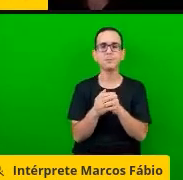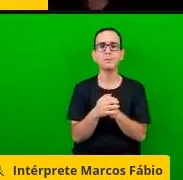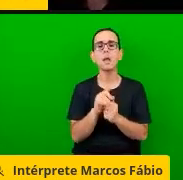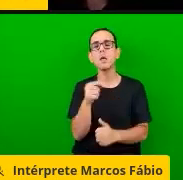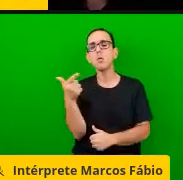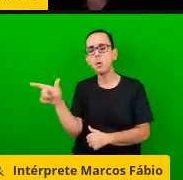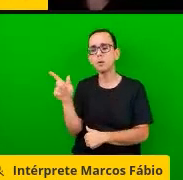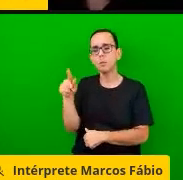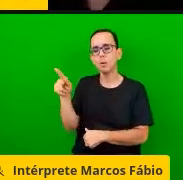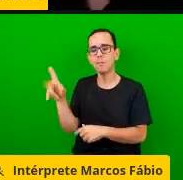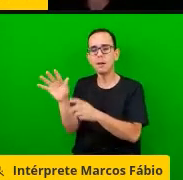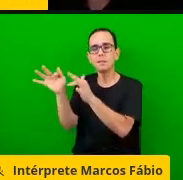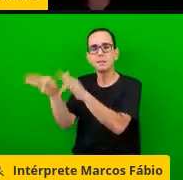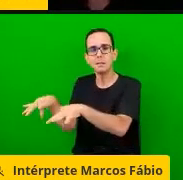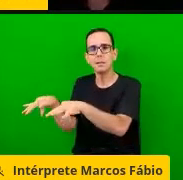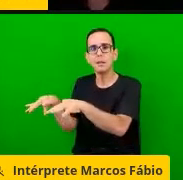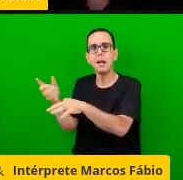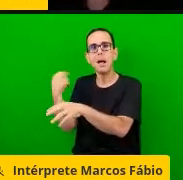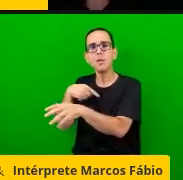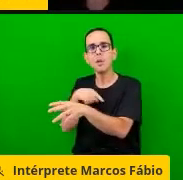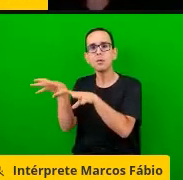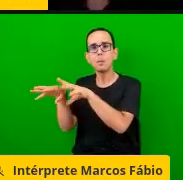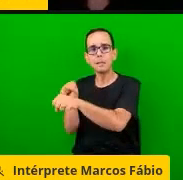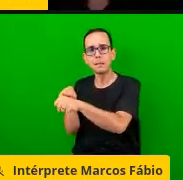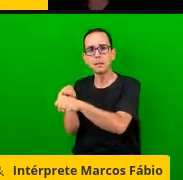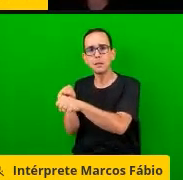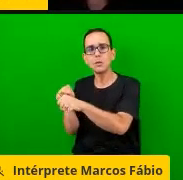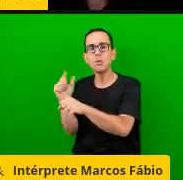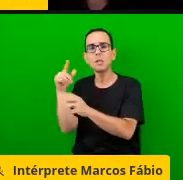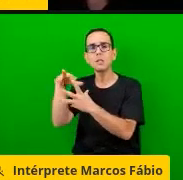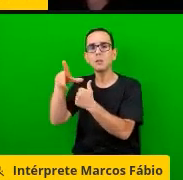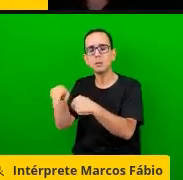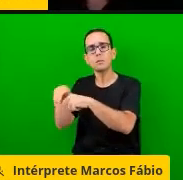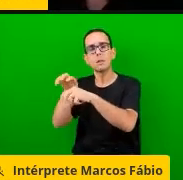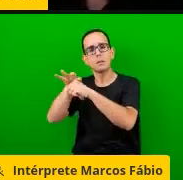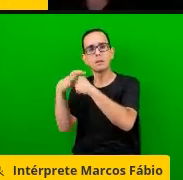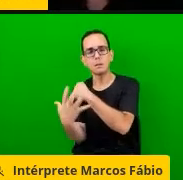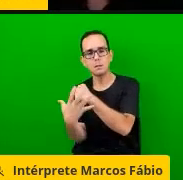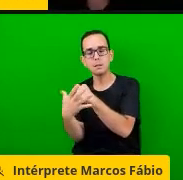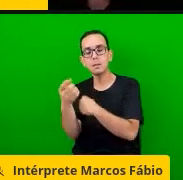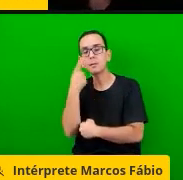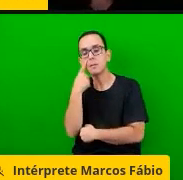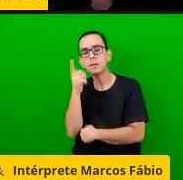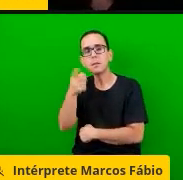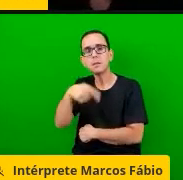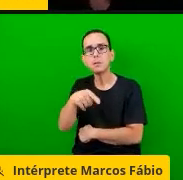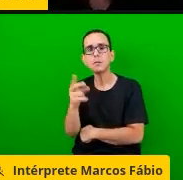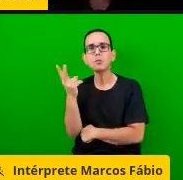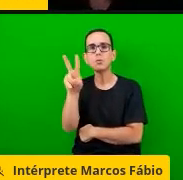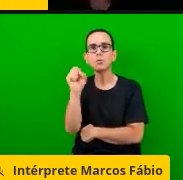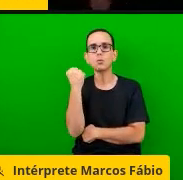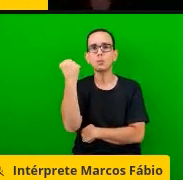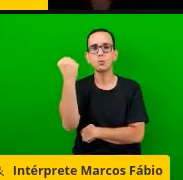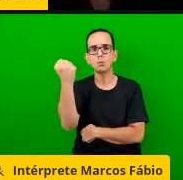ele encerra a nossa formação com a geopolítica em tempos de pandemia, chamando atenção aí para 2 grandes potências, né, a China